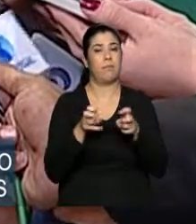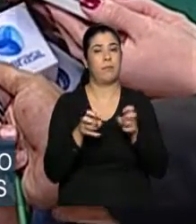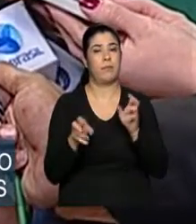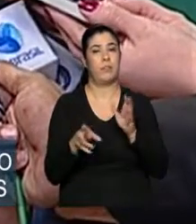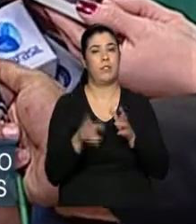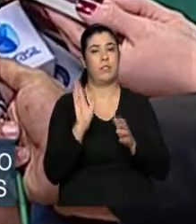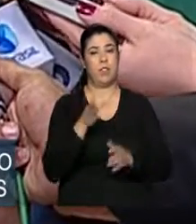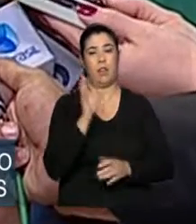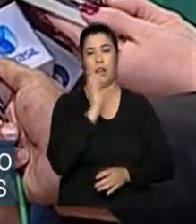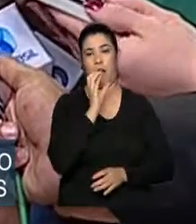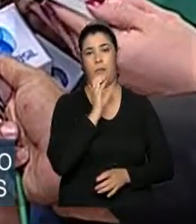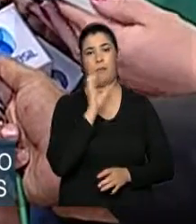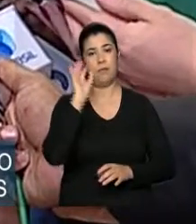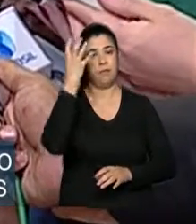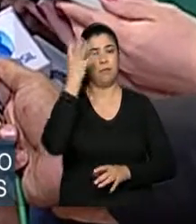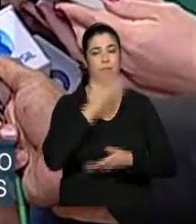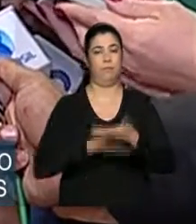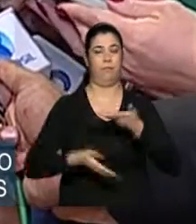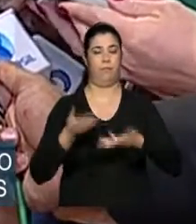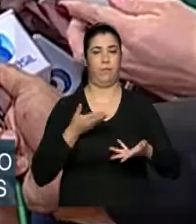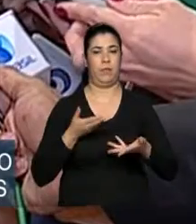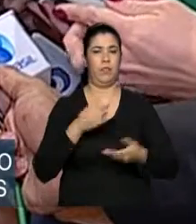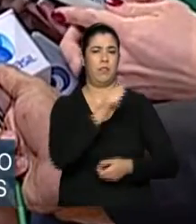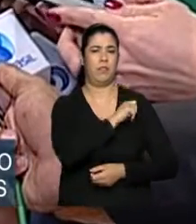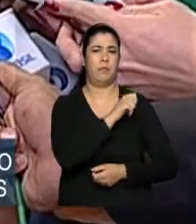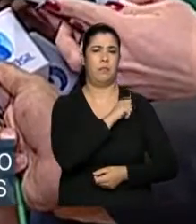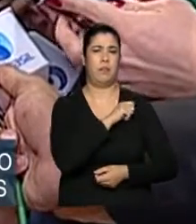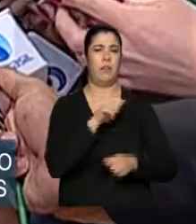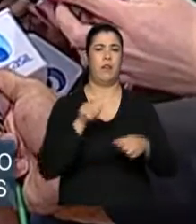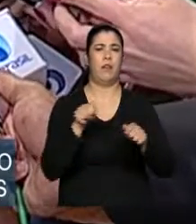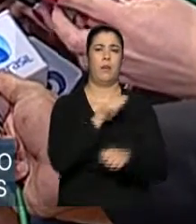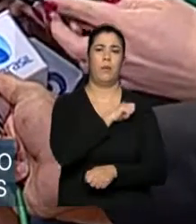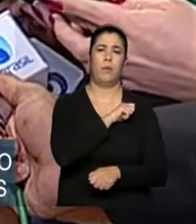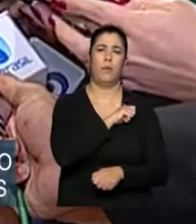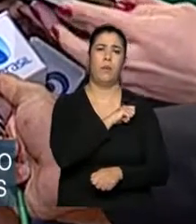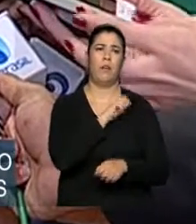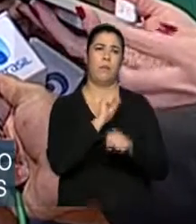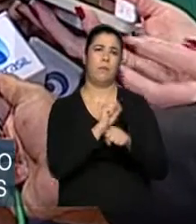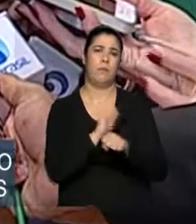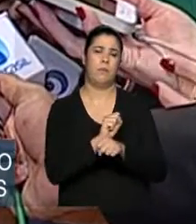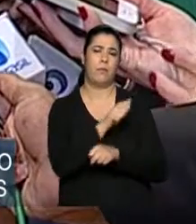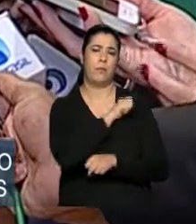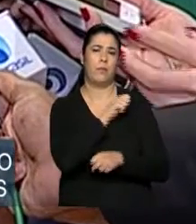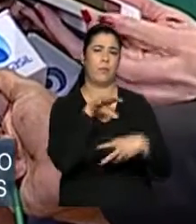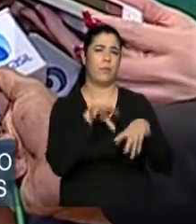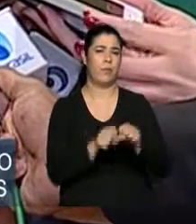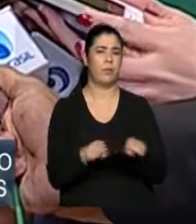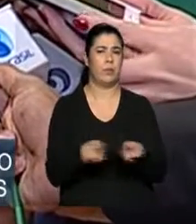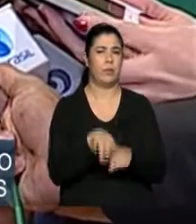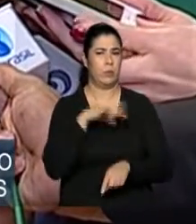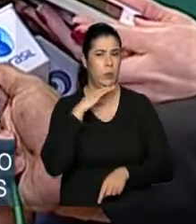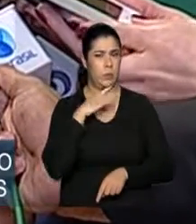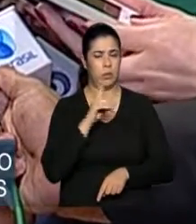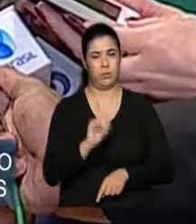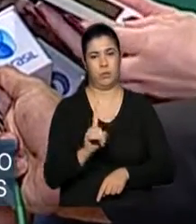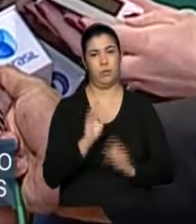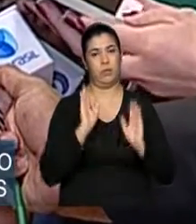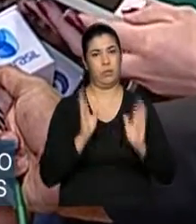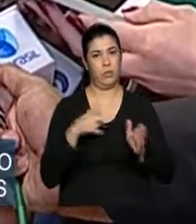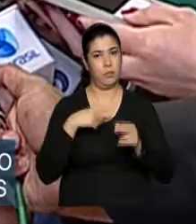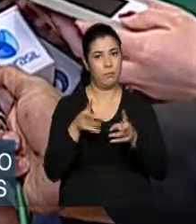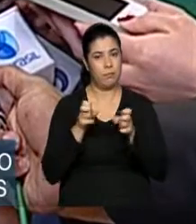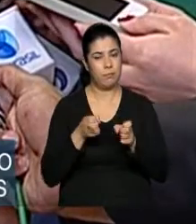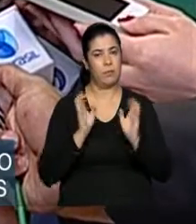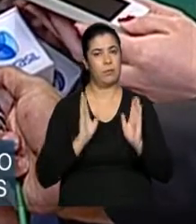logo. Então, não vai se esperar o aluno estar formado para depois dizer, houve uma formação ruim. Vai ser detectado